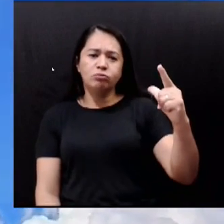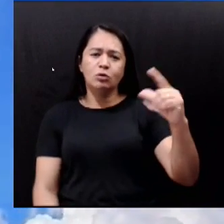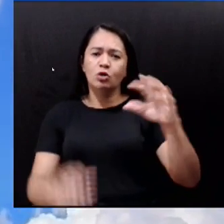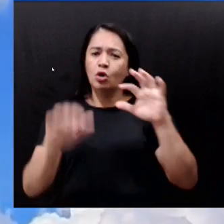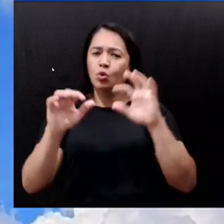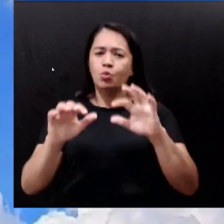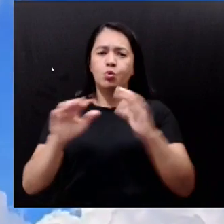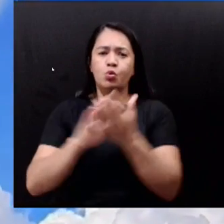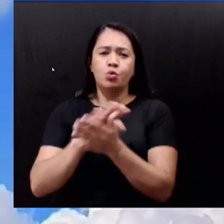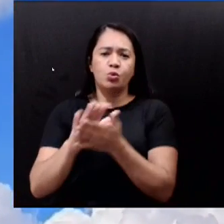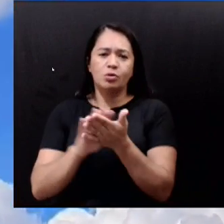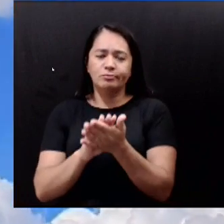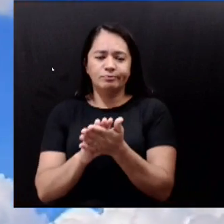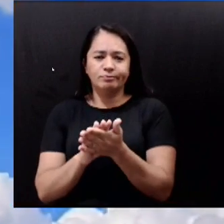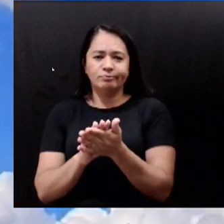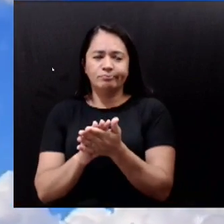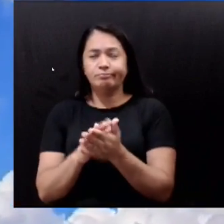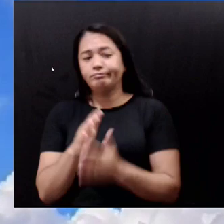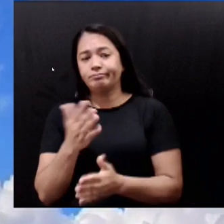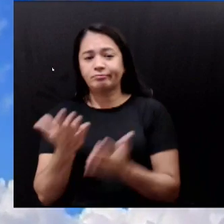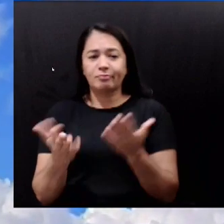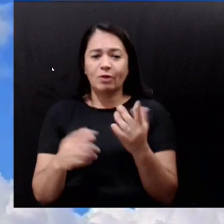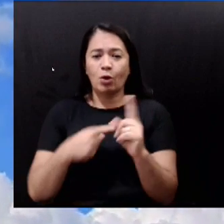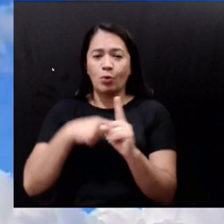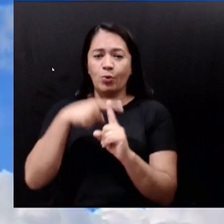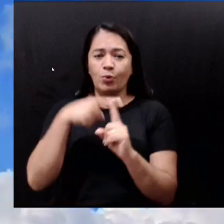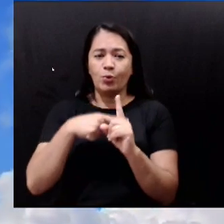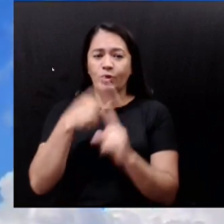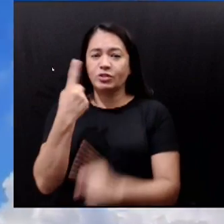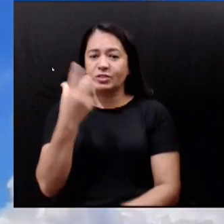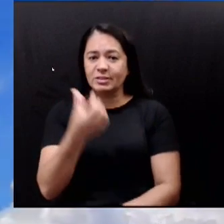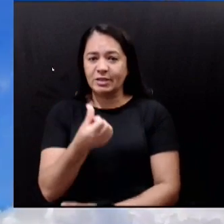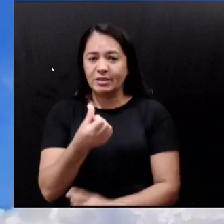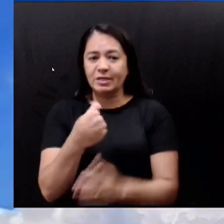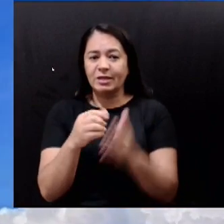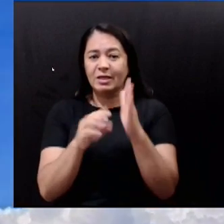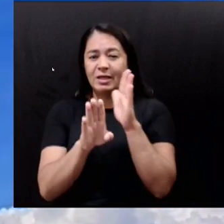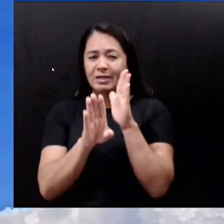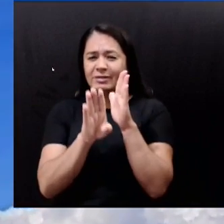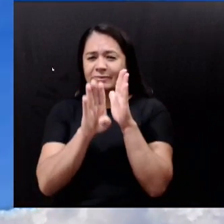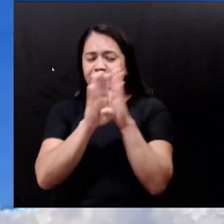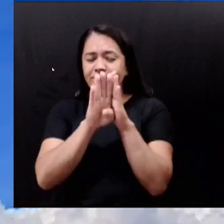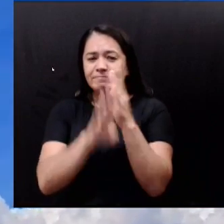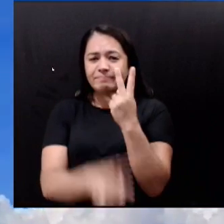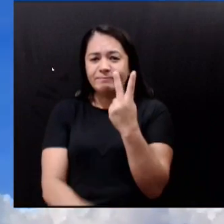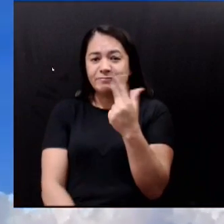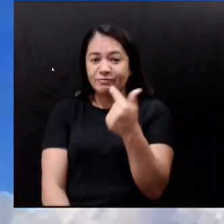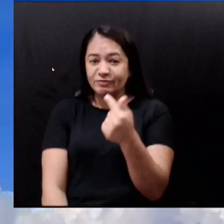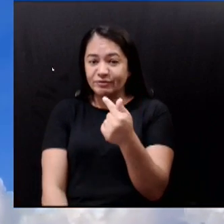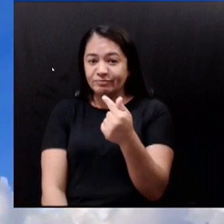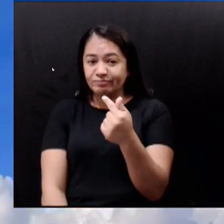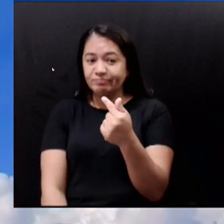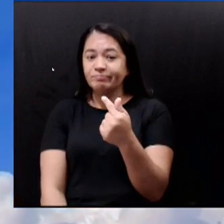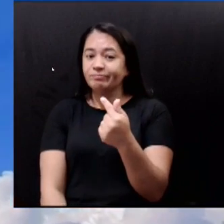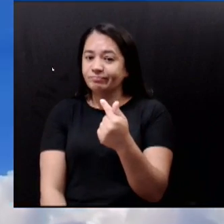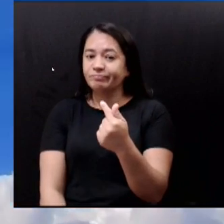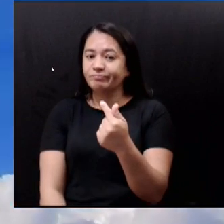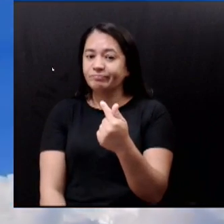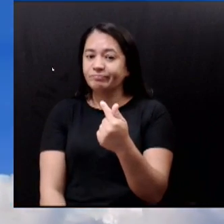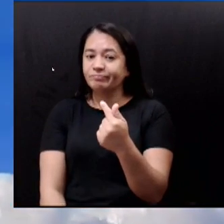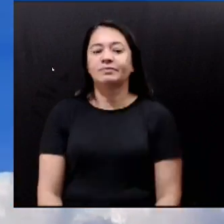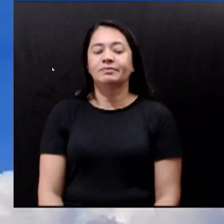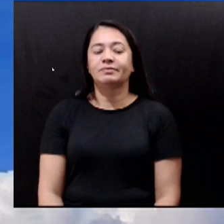aí com temperatura mínima de 16, né, bem no início da manhã, e máxima de